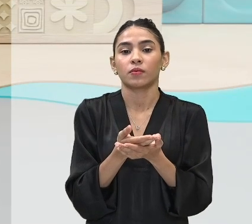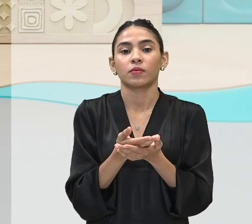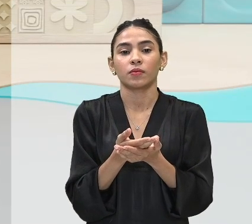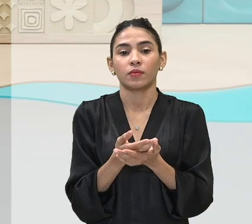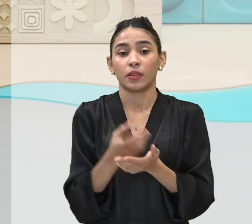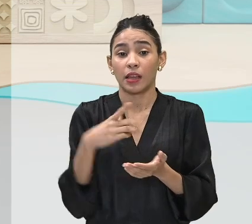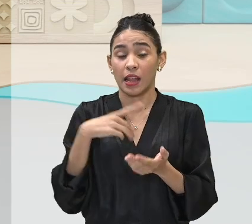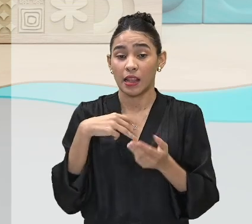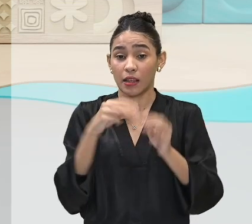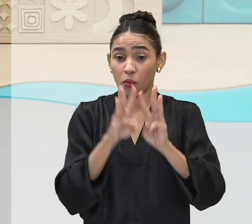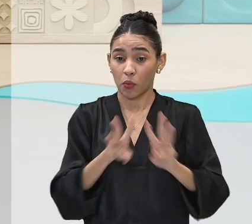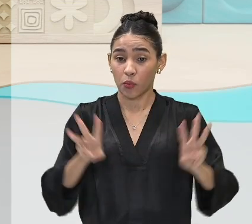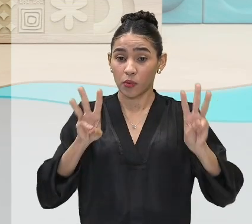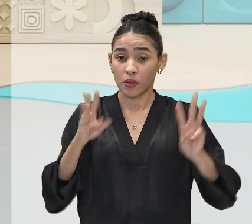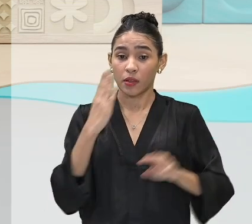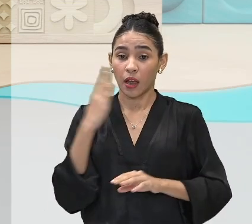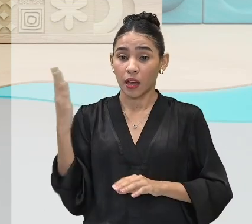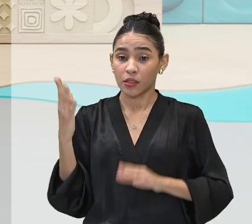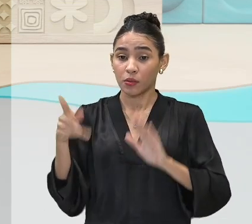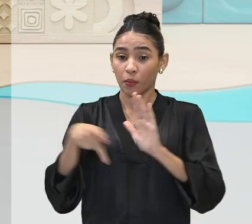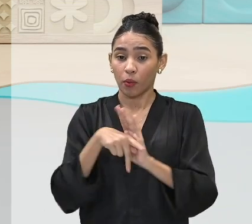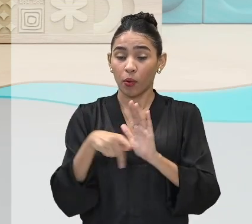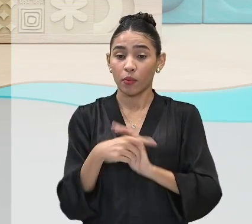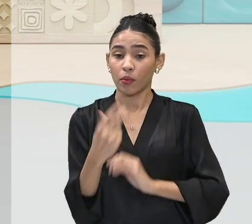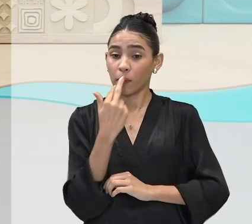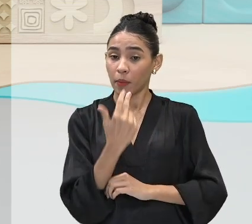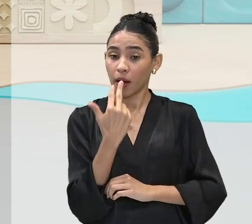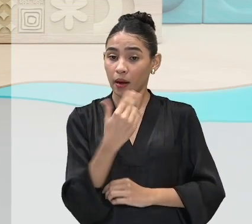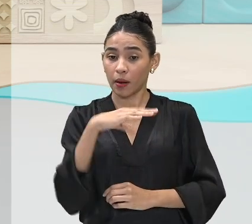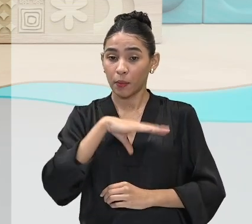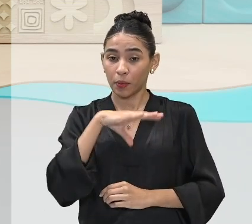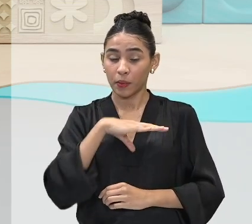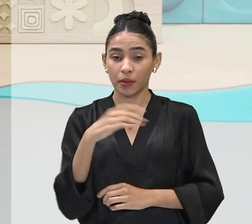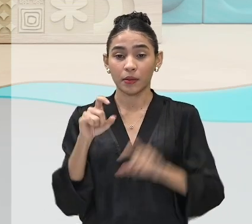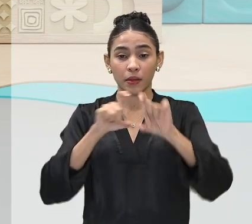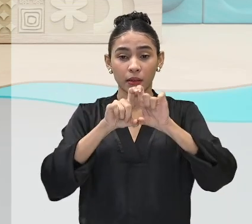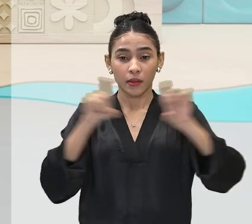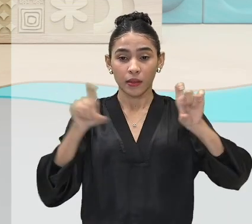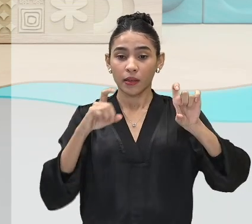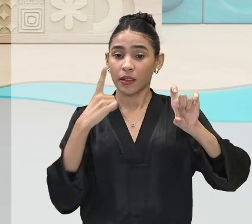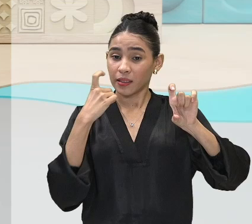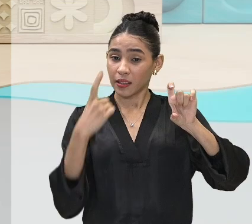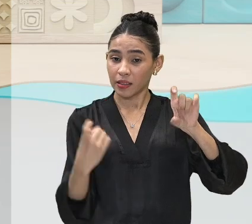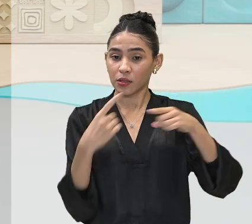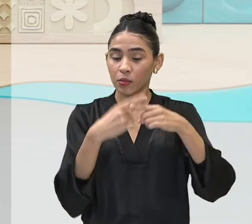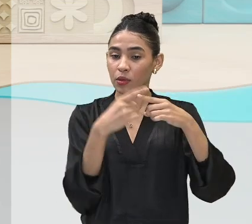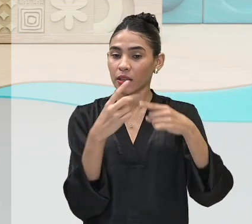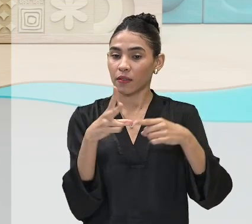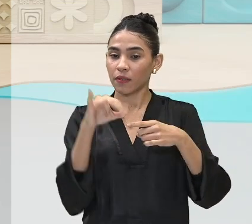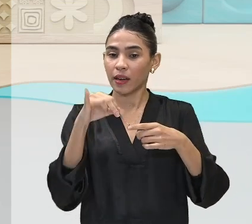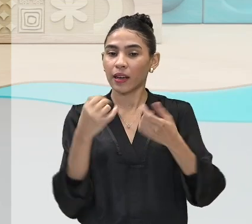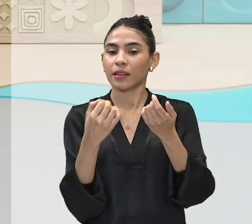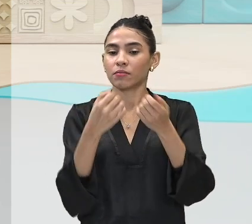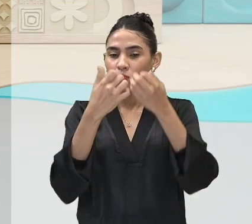o portal da língua portuguesa. E nesse trecho aqui é interessante que ele vai falar um pouquinho sobre esse dicionário